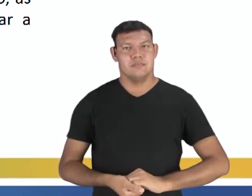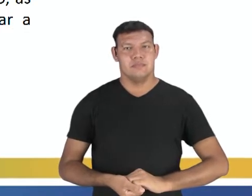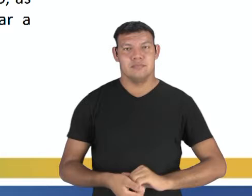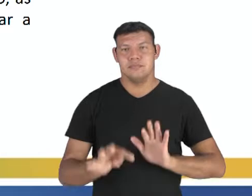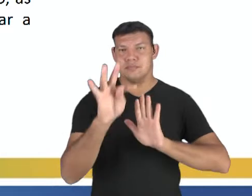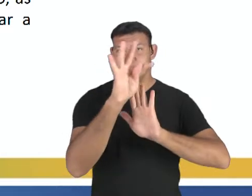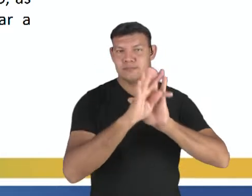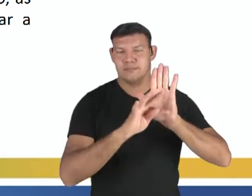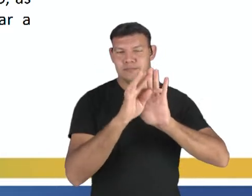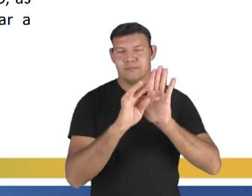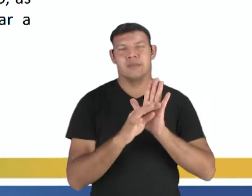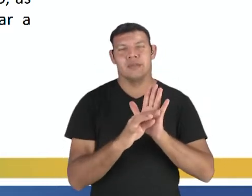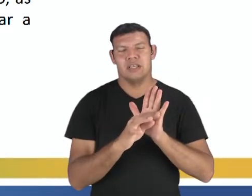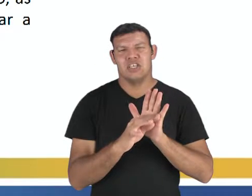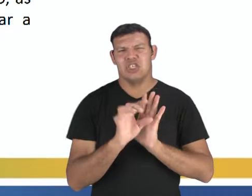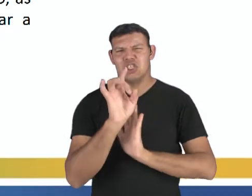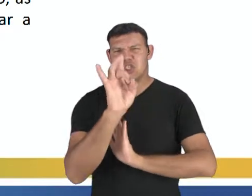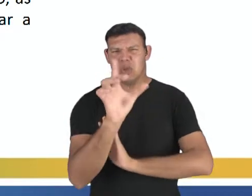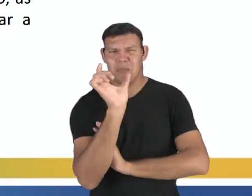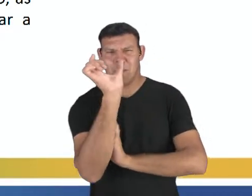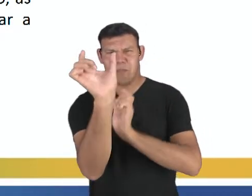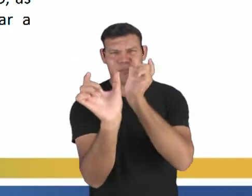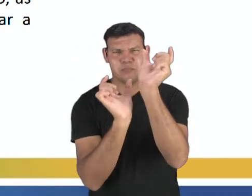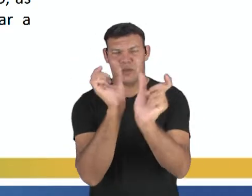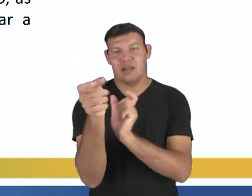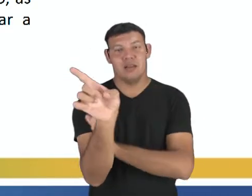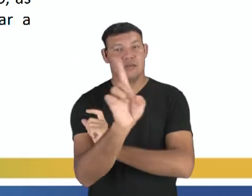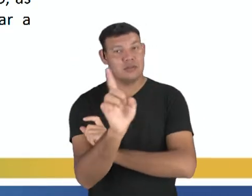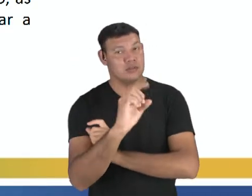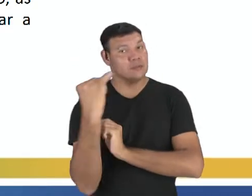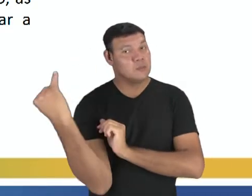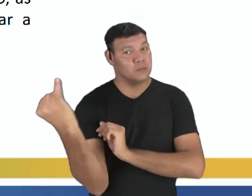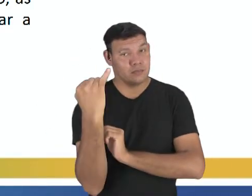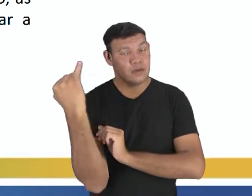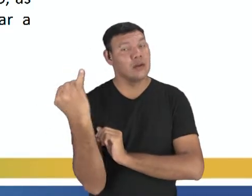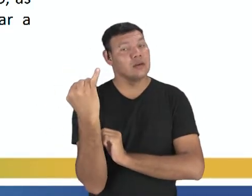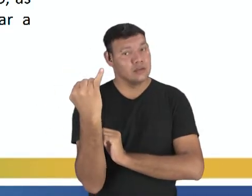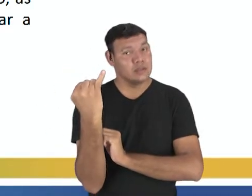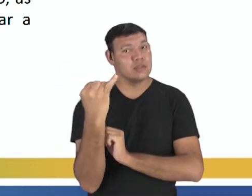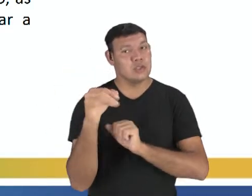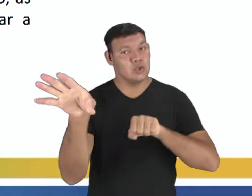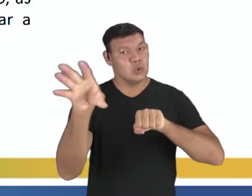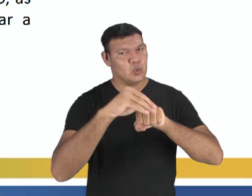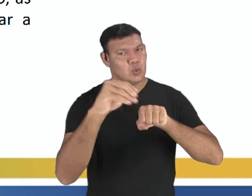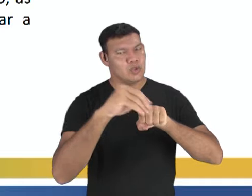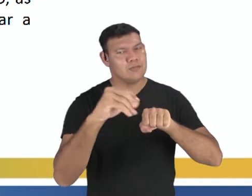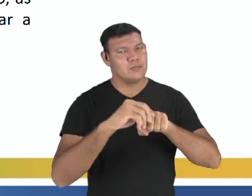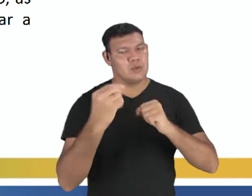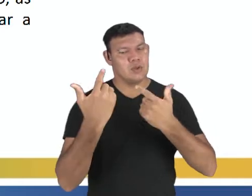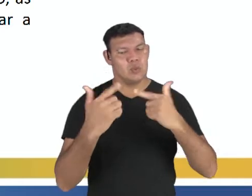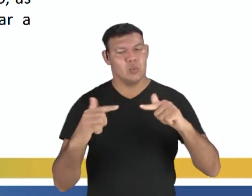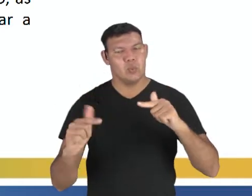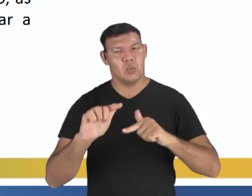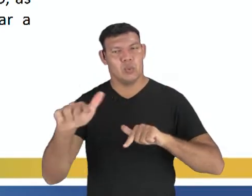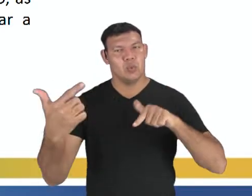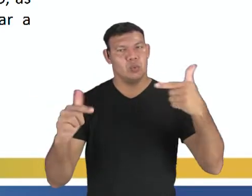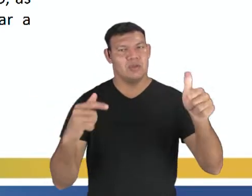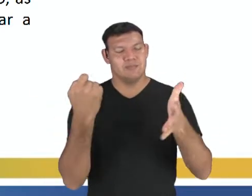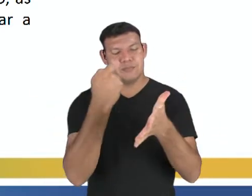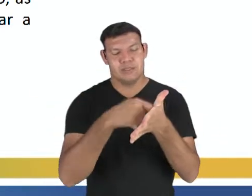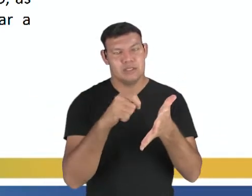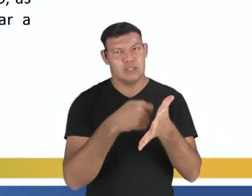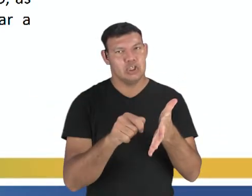O texto não se reduz à palavra, por isso é importante aprender a ler outras linguagens, não só a